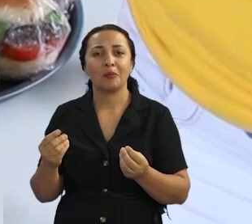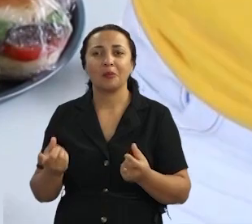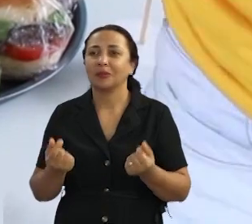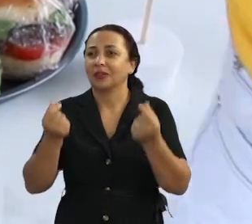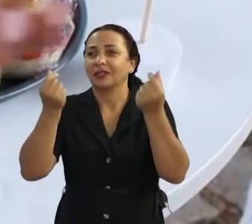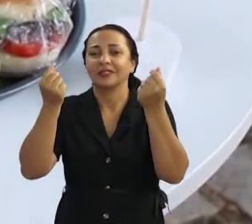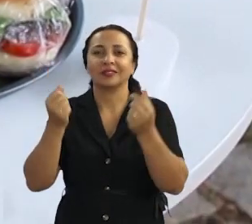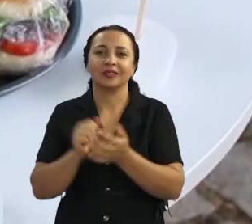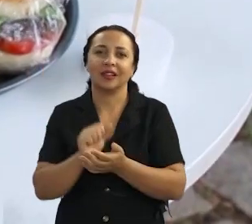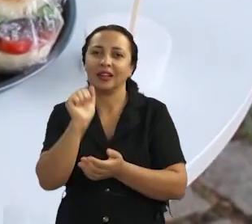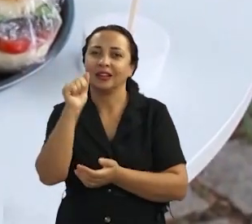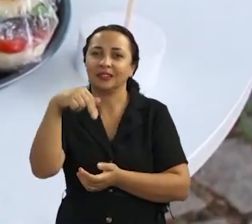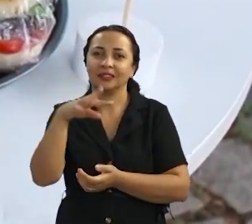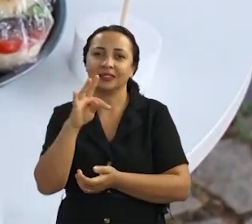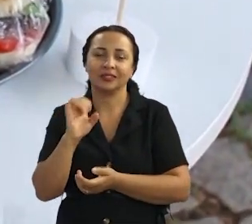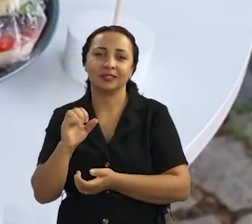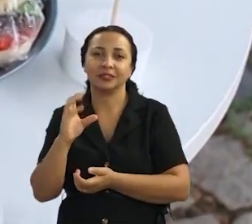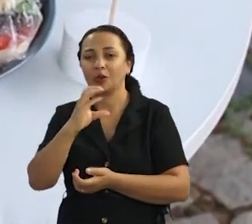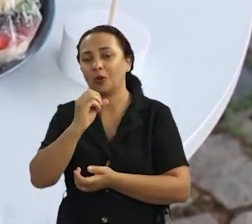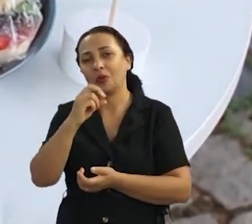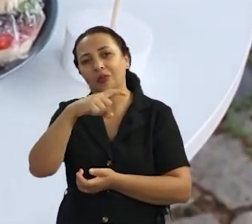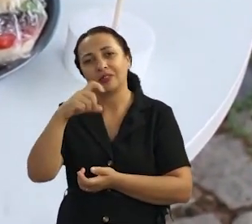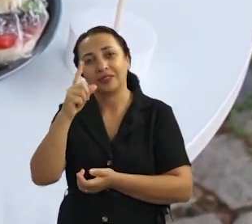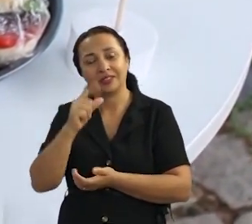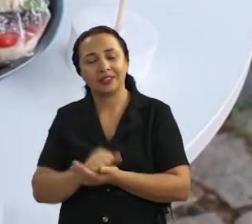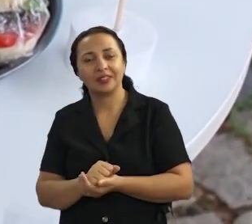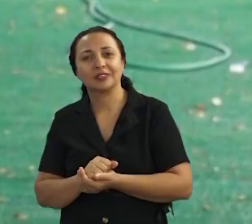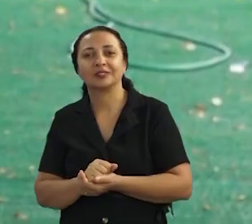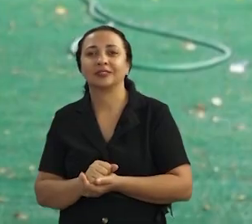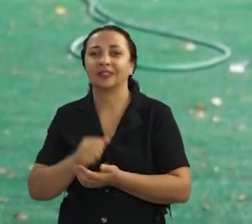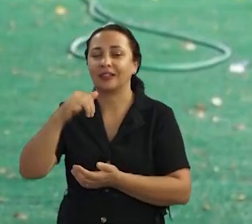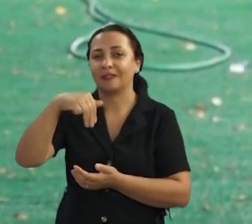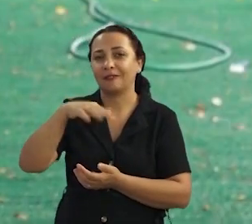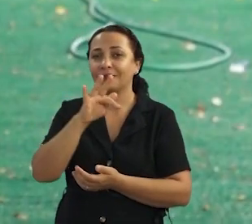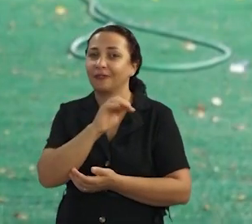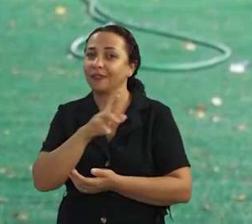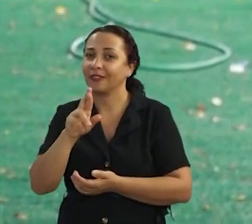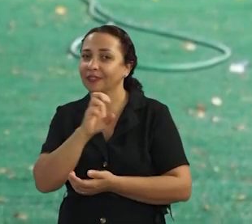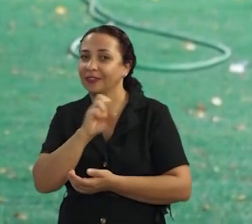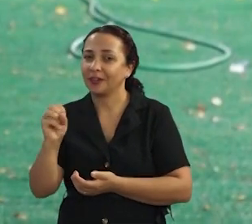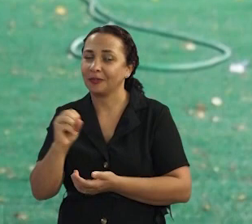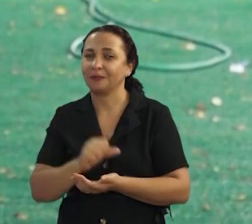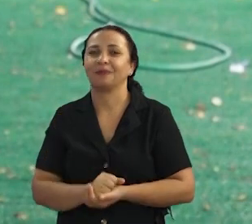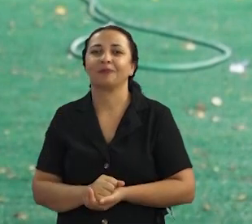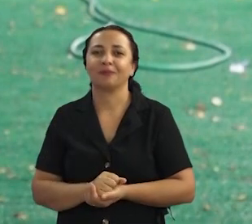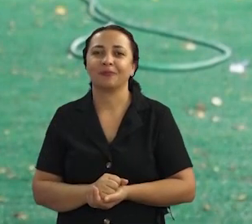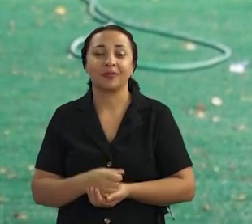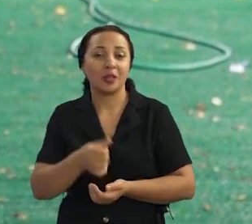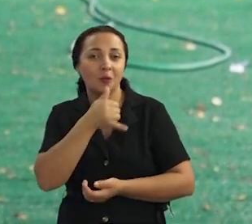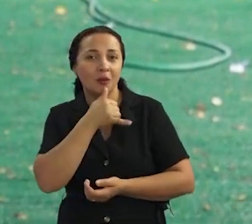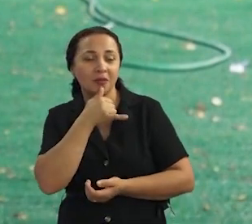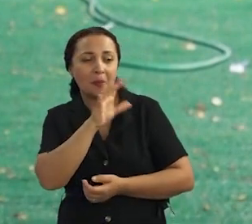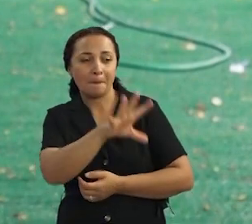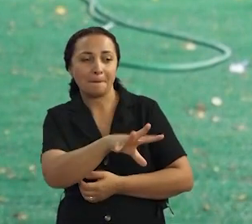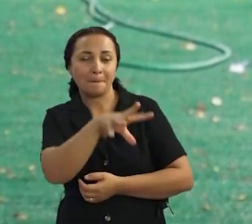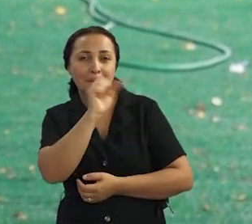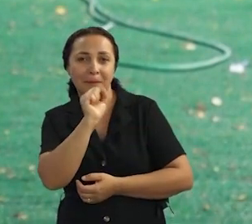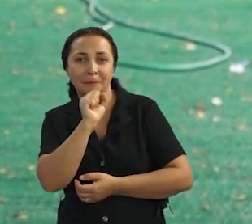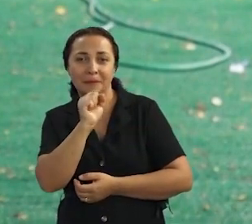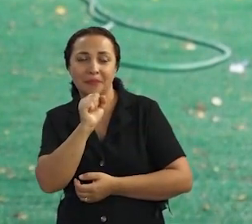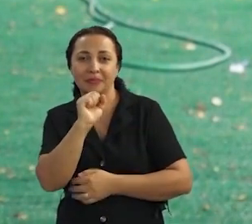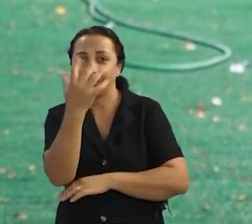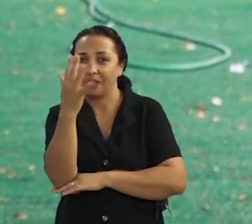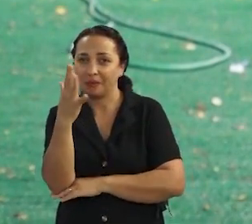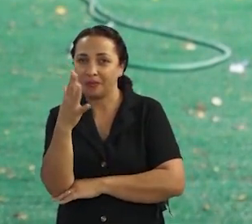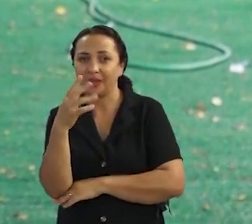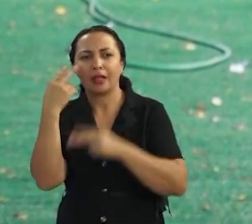rica em antioxidantes, magnésio, cálcio e ferro. O detalhe é o seguinte, é você pegar, por exemplo, um alimento